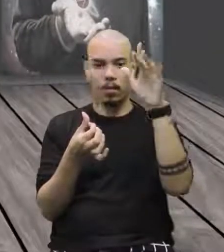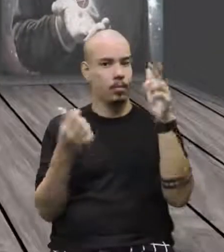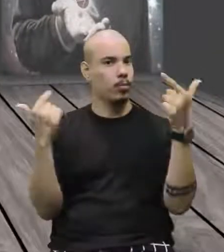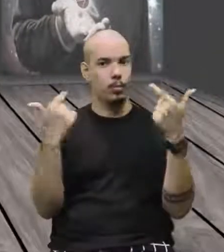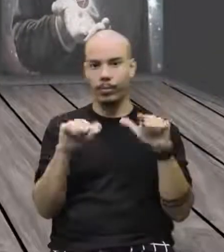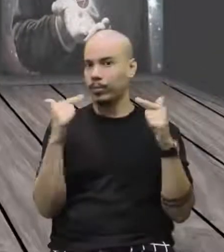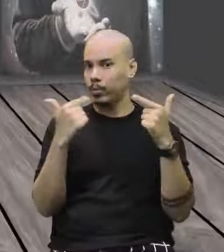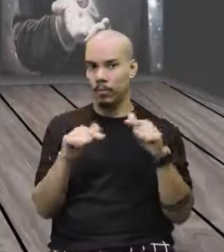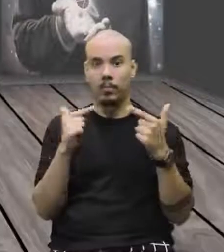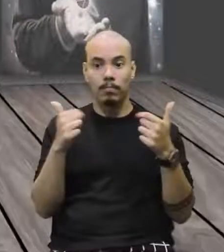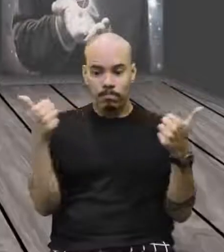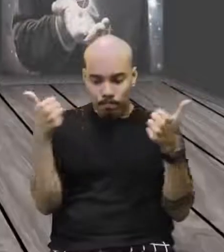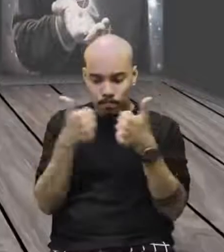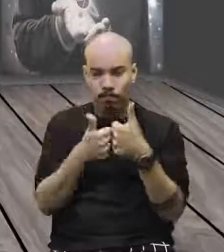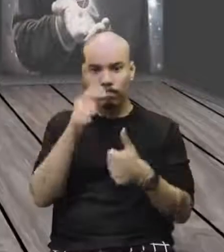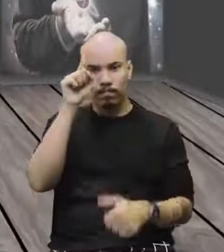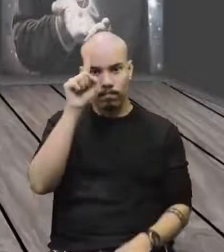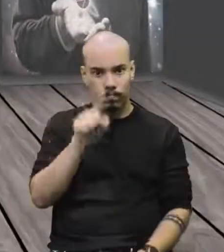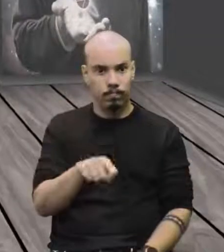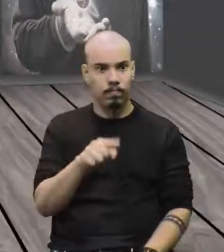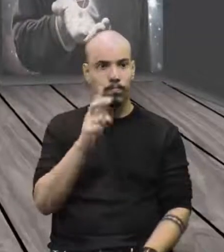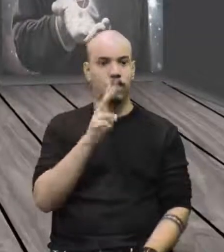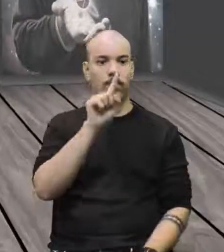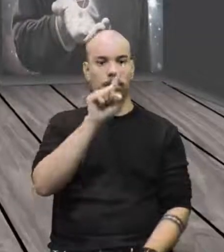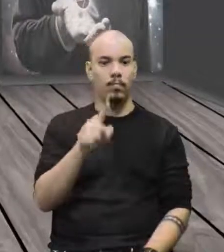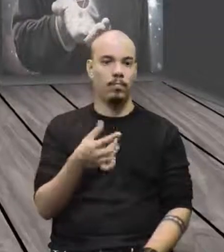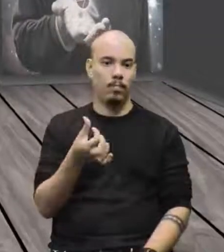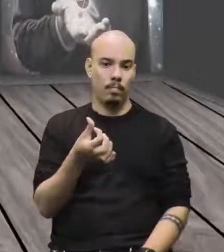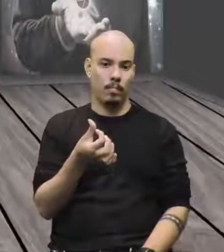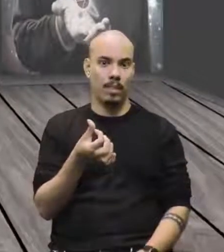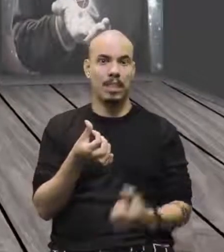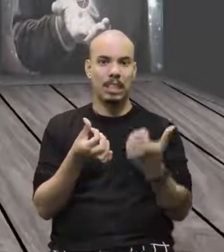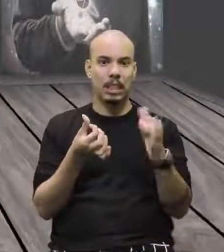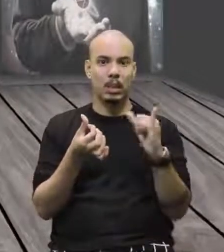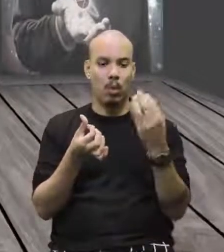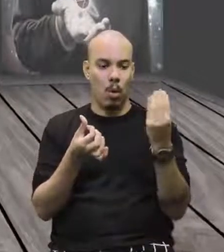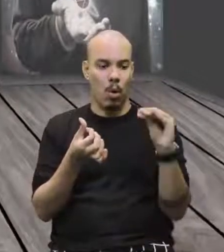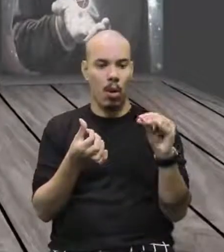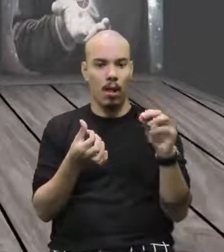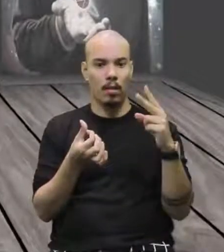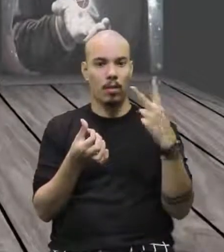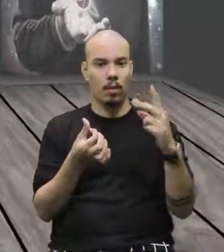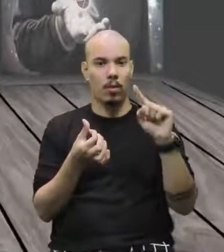resultado tão próximo ali. Que aí seria difícil colocar 2,7,